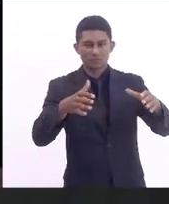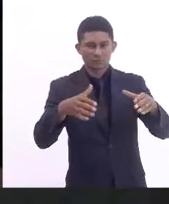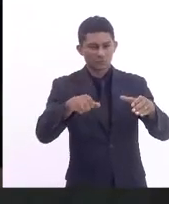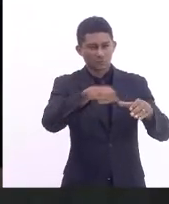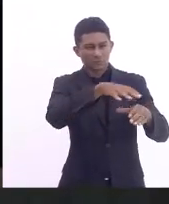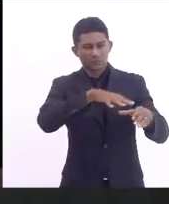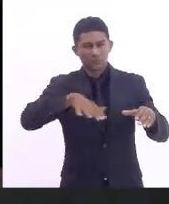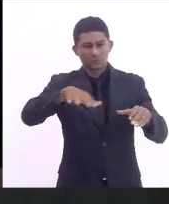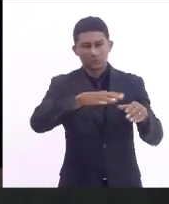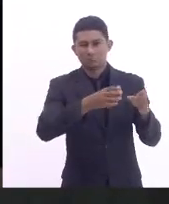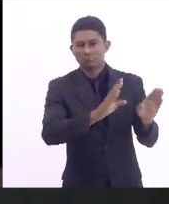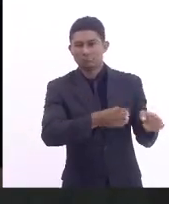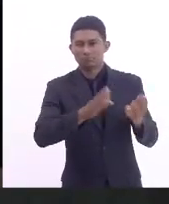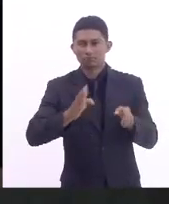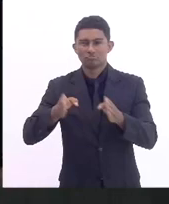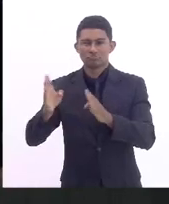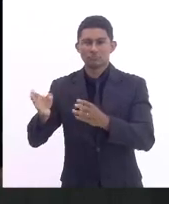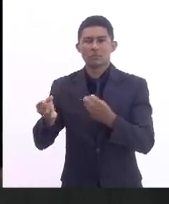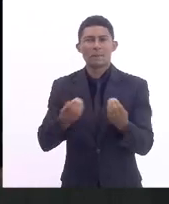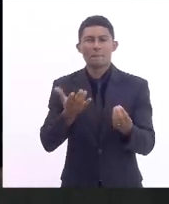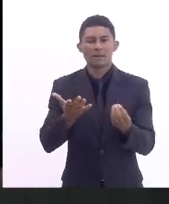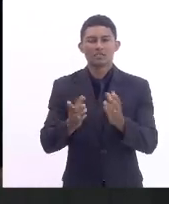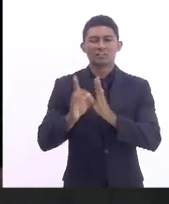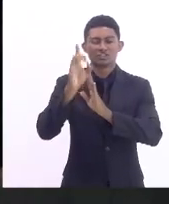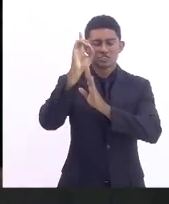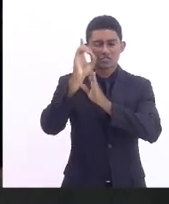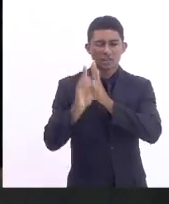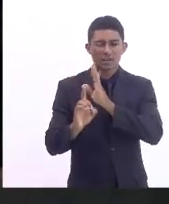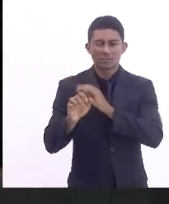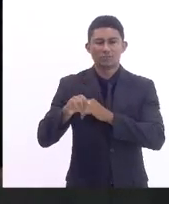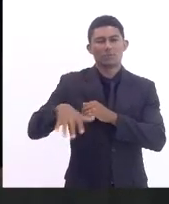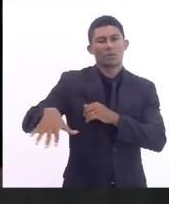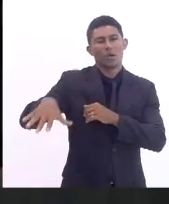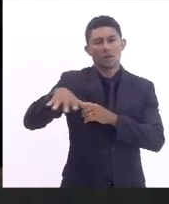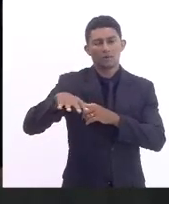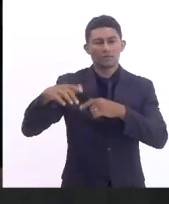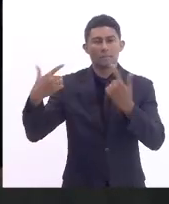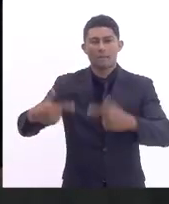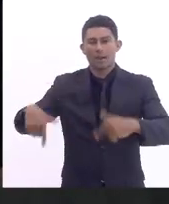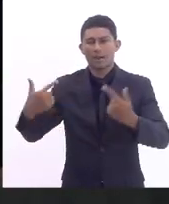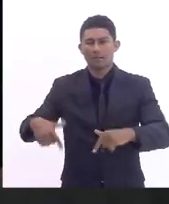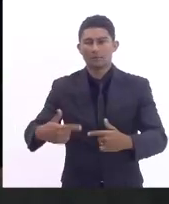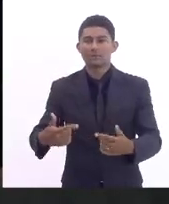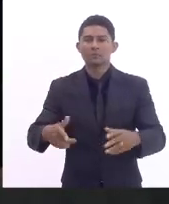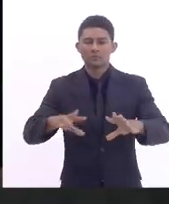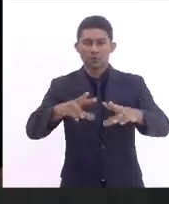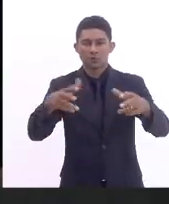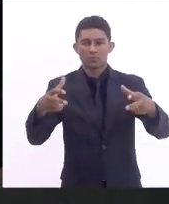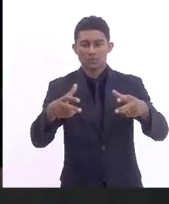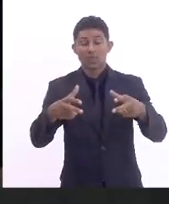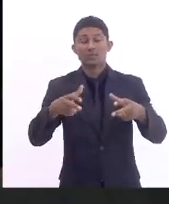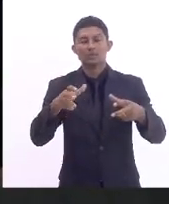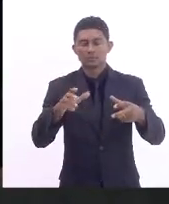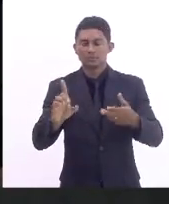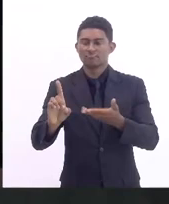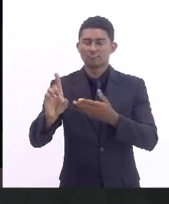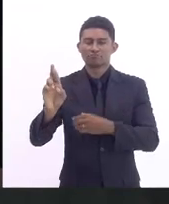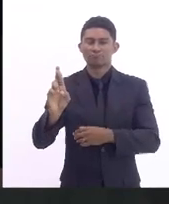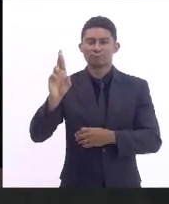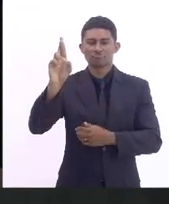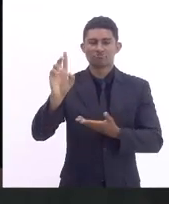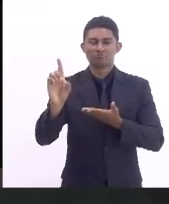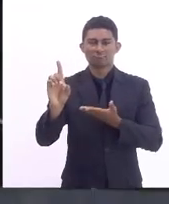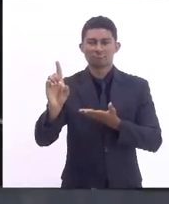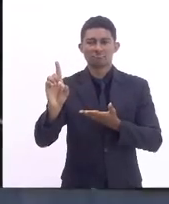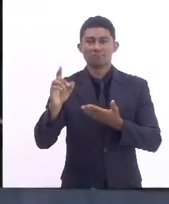de forma a organizar em defesa dos direitos da classe trabalhadora exatamente este conceito tendo à frente o Nobre companheiro